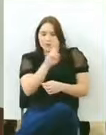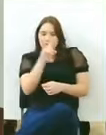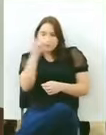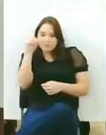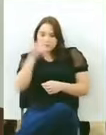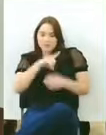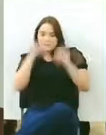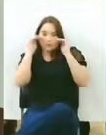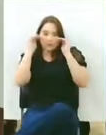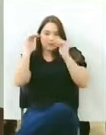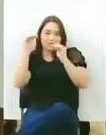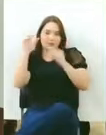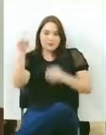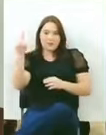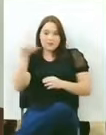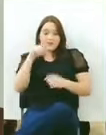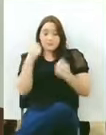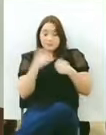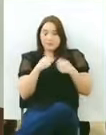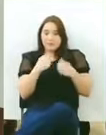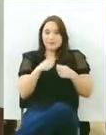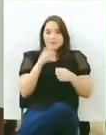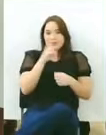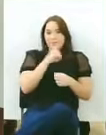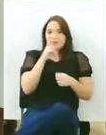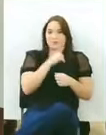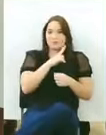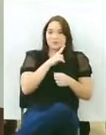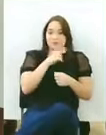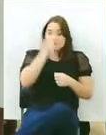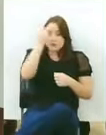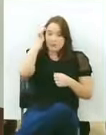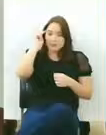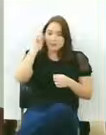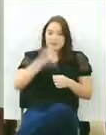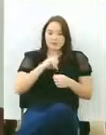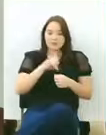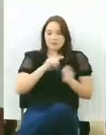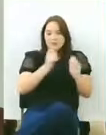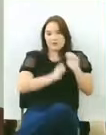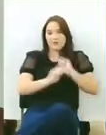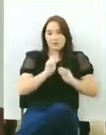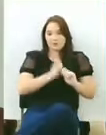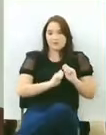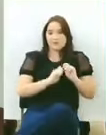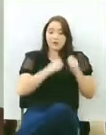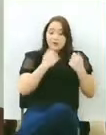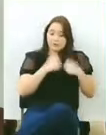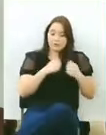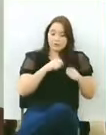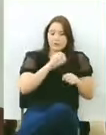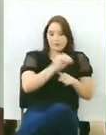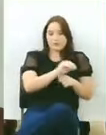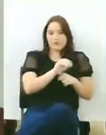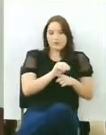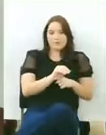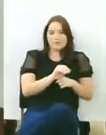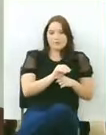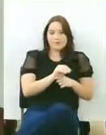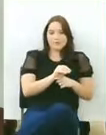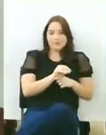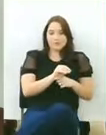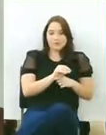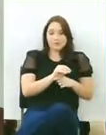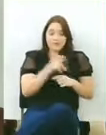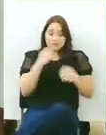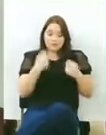em nome de Deus, em obediência a Deus, deverão socorrer aqueles que estão em aflição e necessitando de